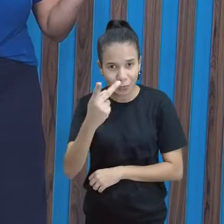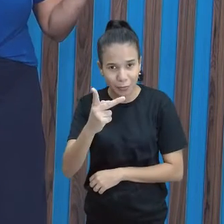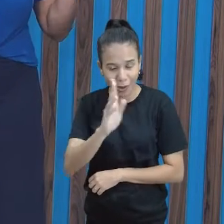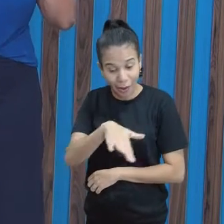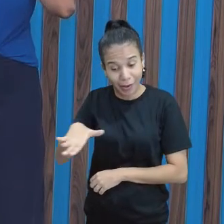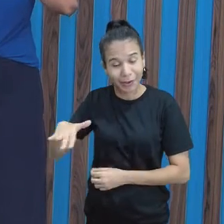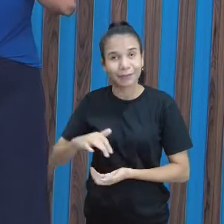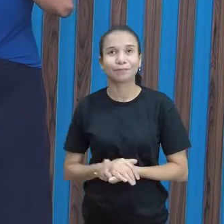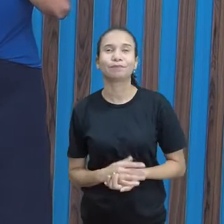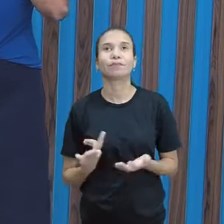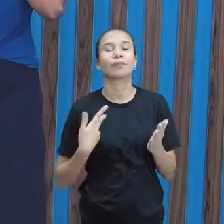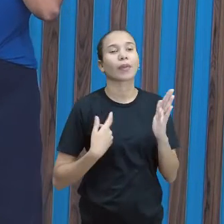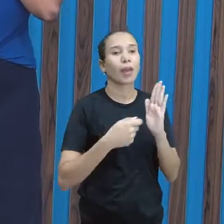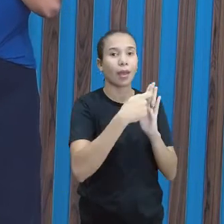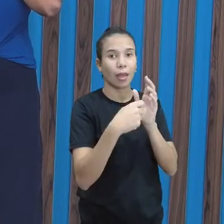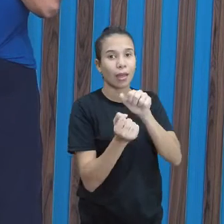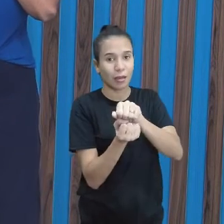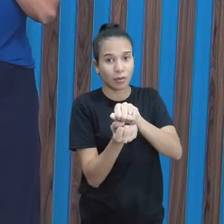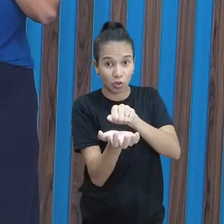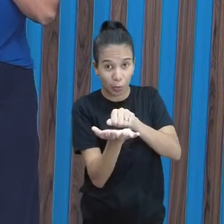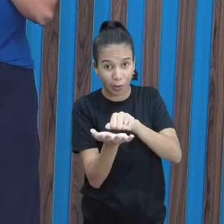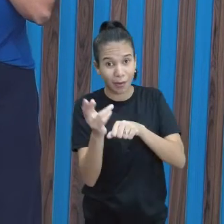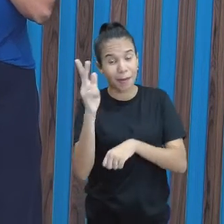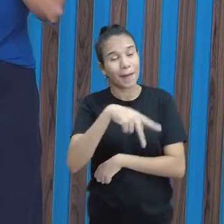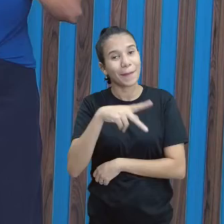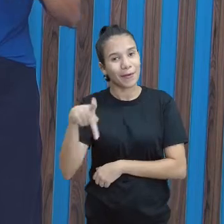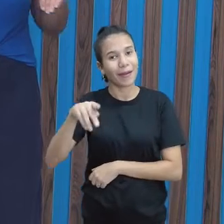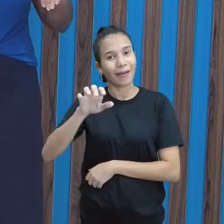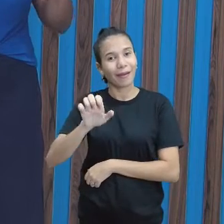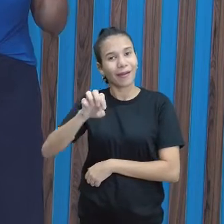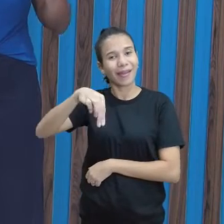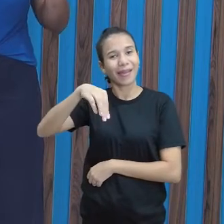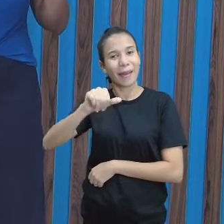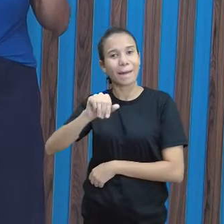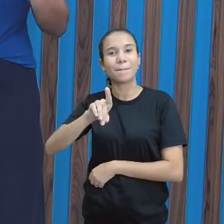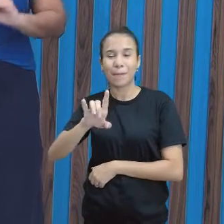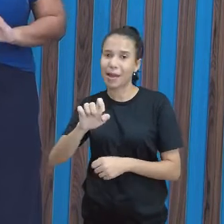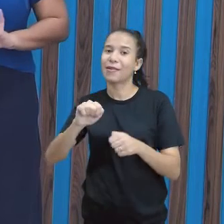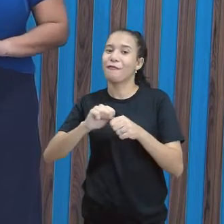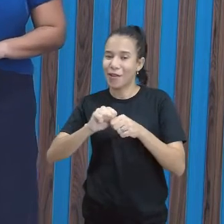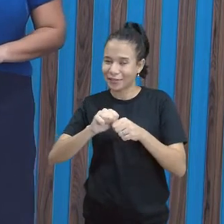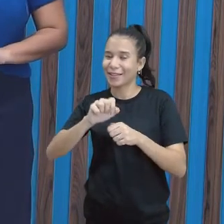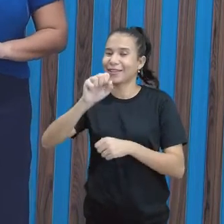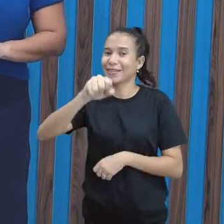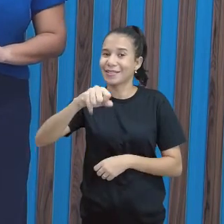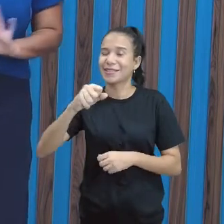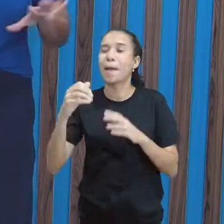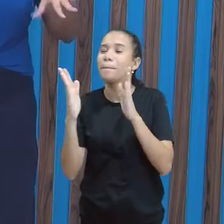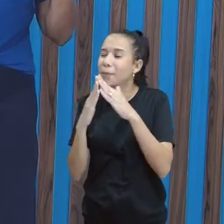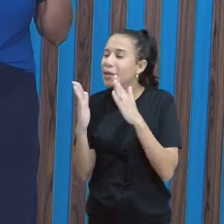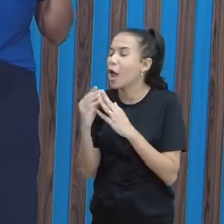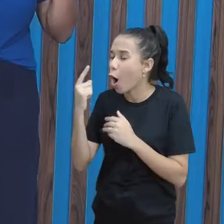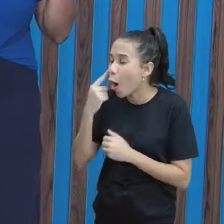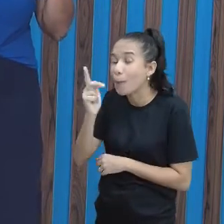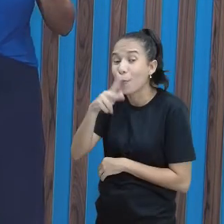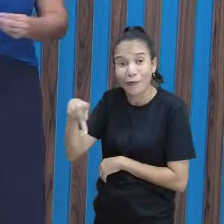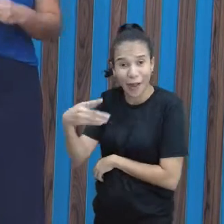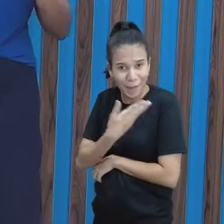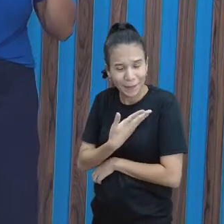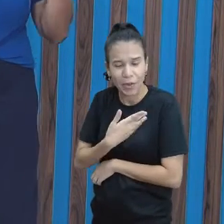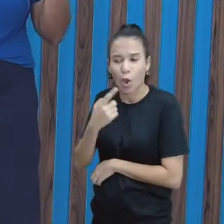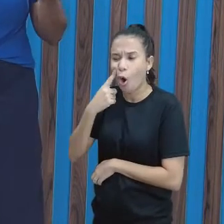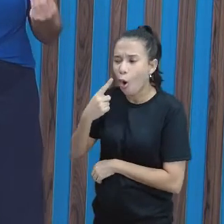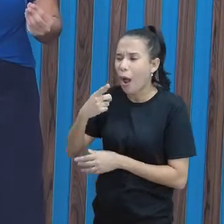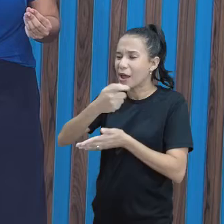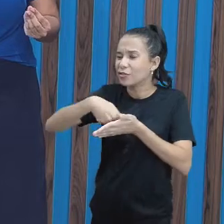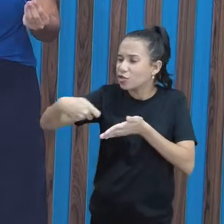infância. Spoiler, os professores da EMAD estão fazendo isso. Pedi para que eles contassem um pouquinho uma